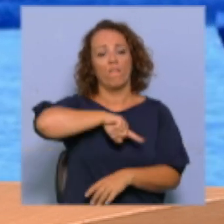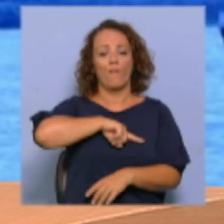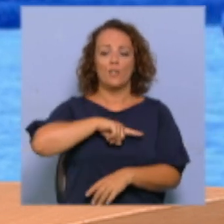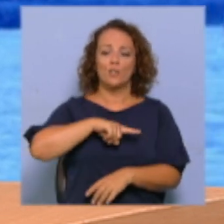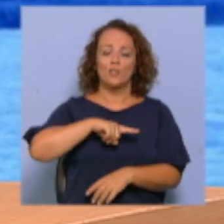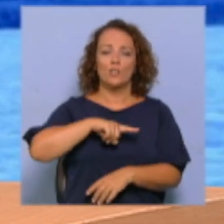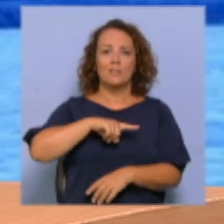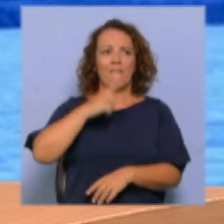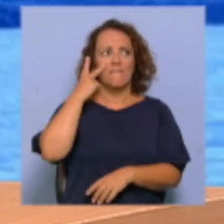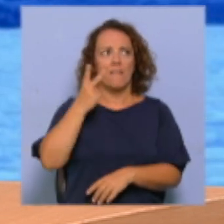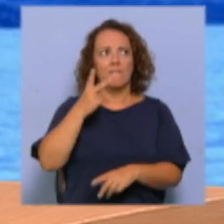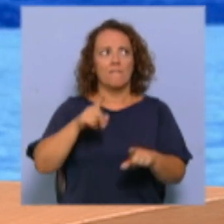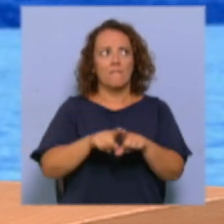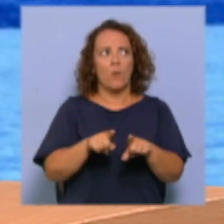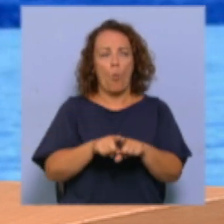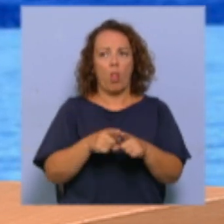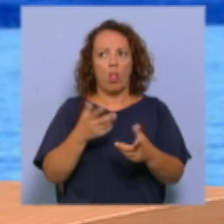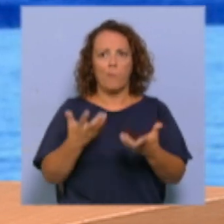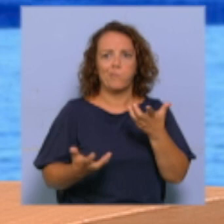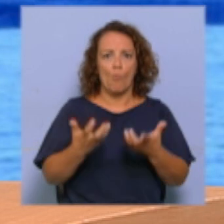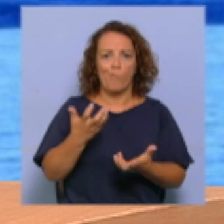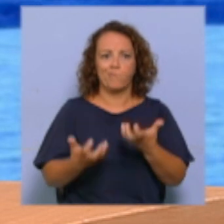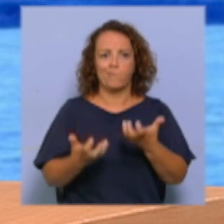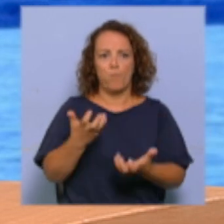de incerteza